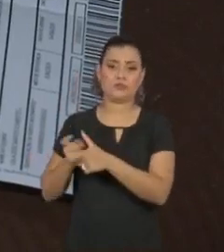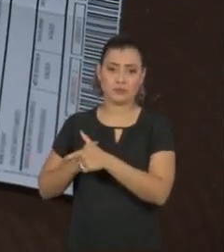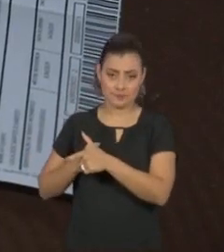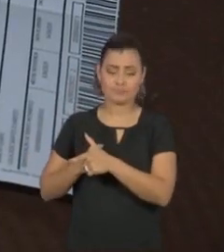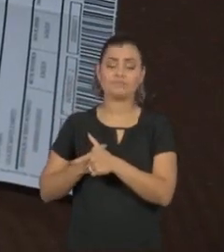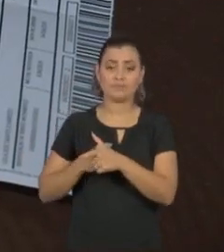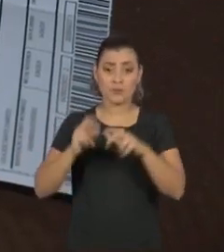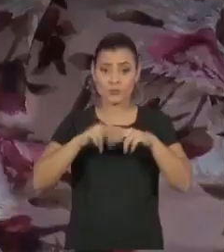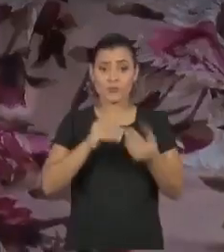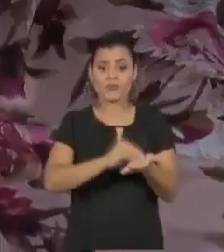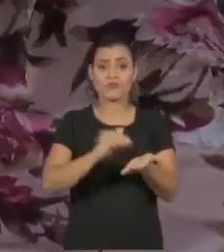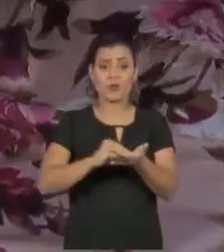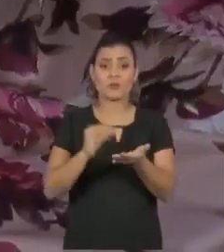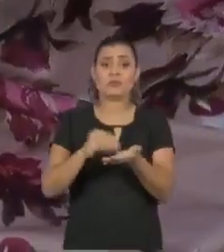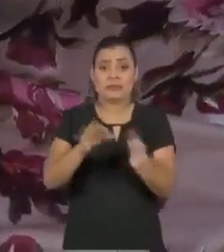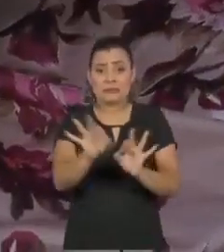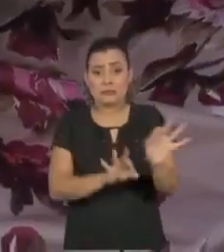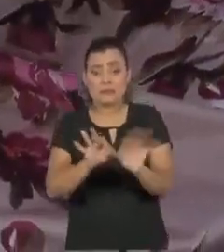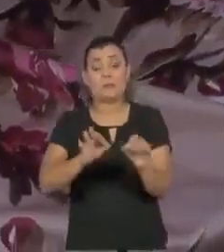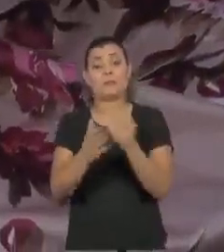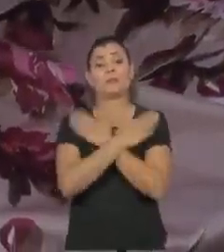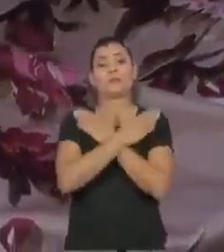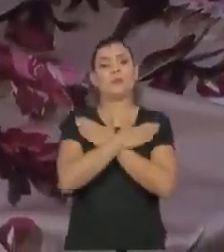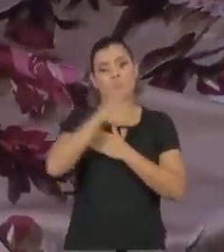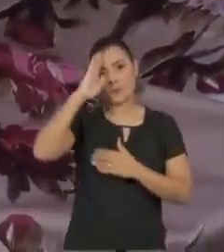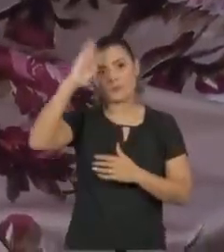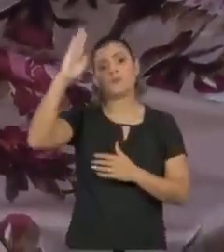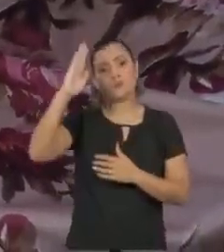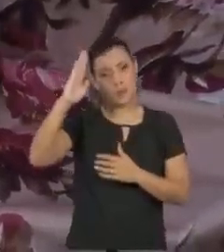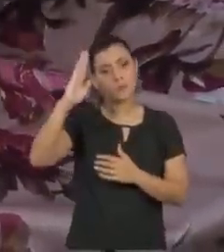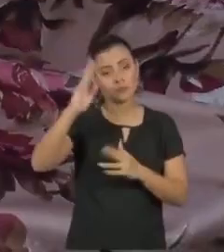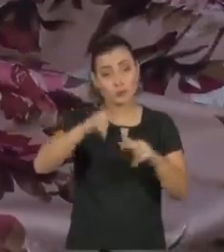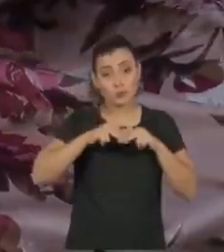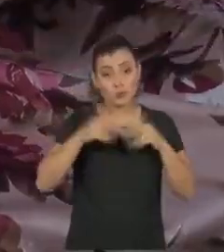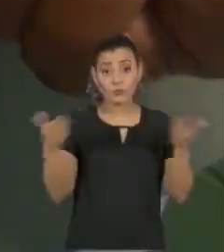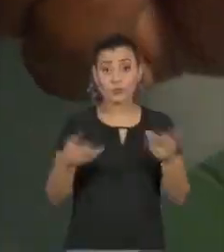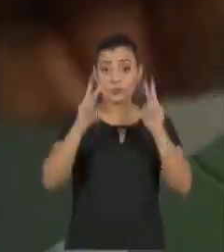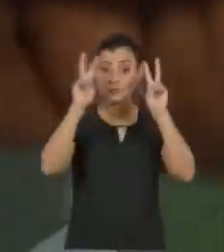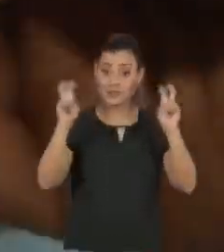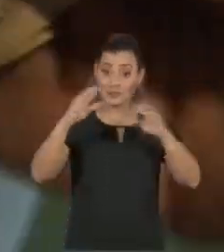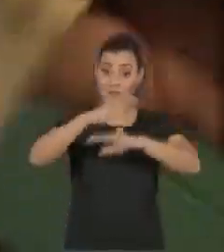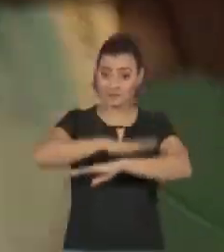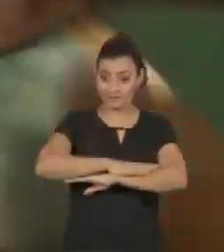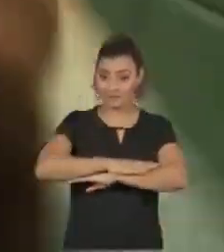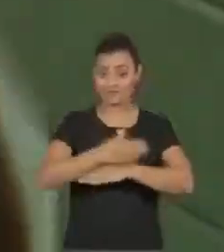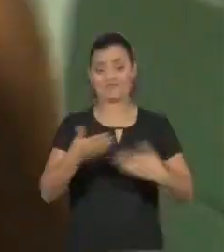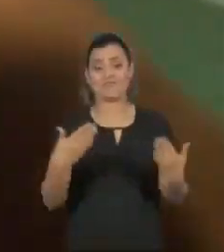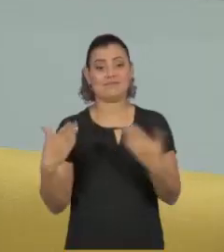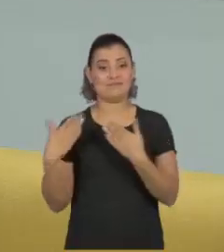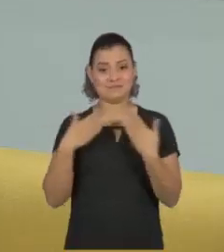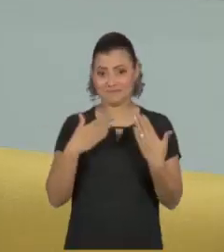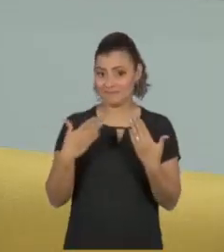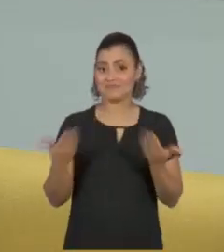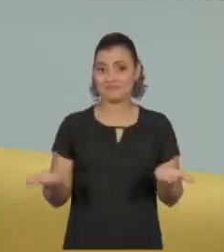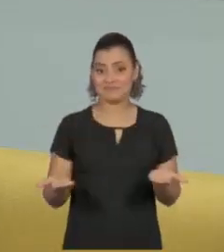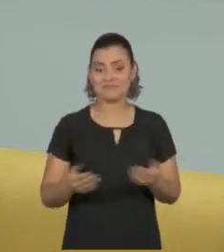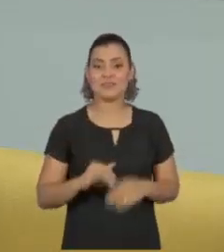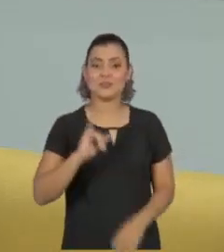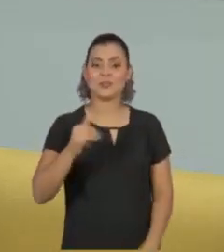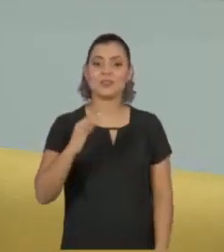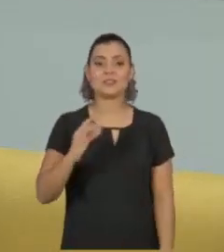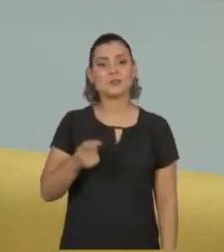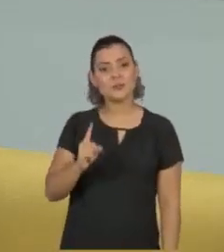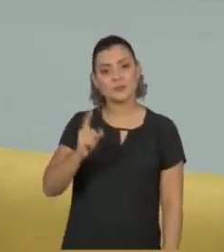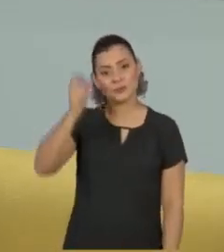falta de planejamento são as principais razões. E esse é o assunto de hoje na nossa conversa no estúdio.